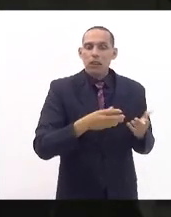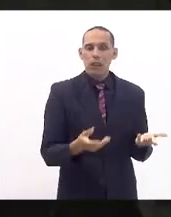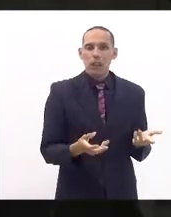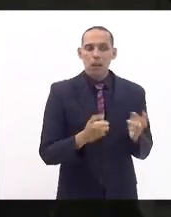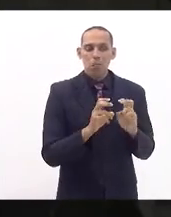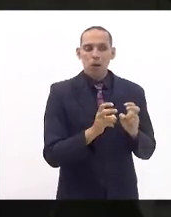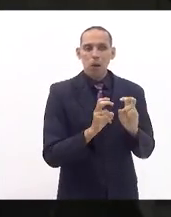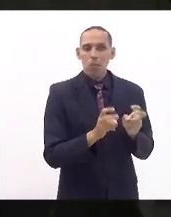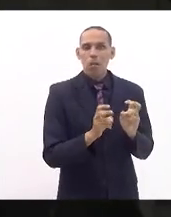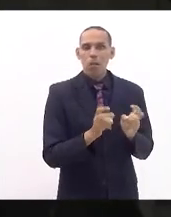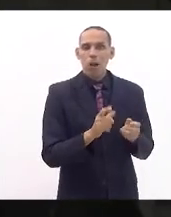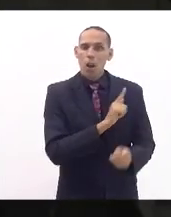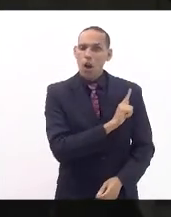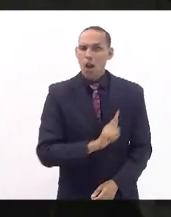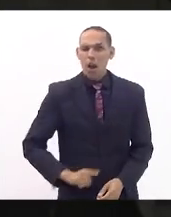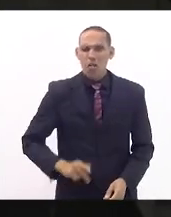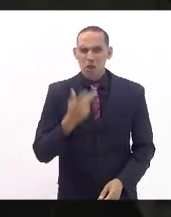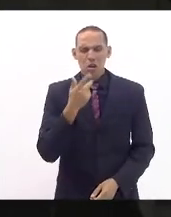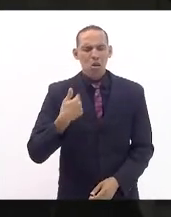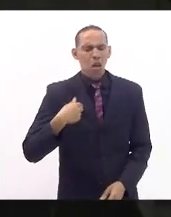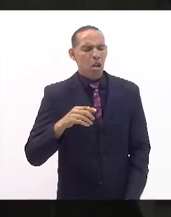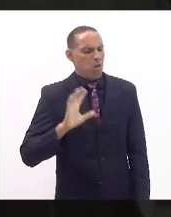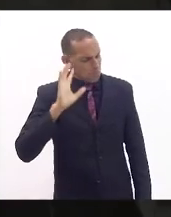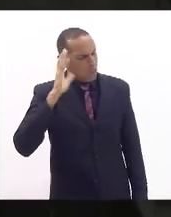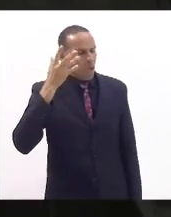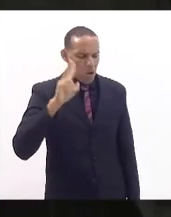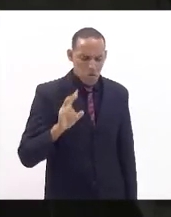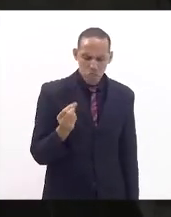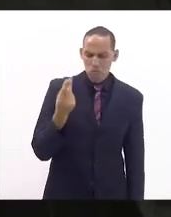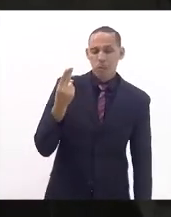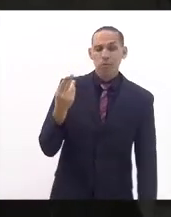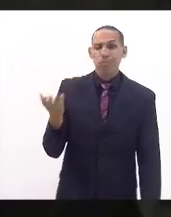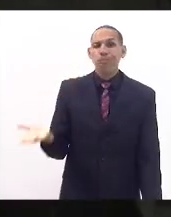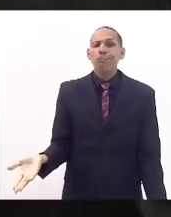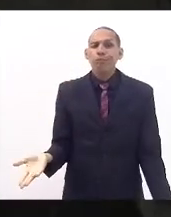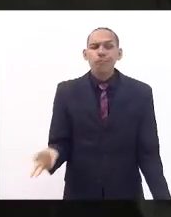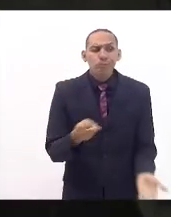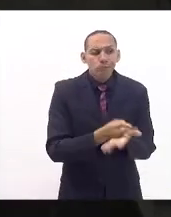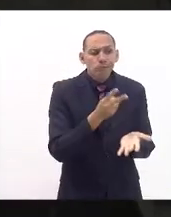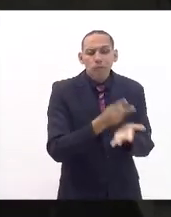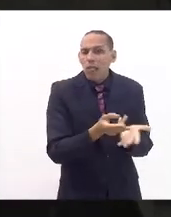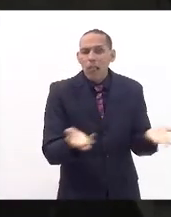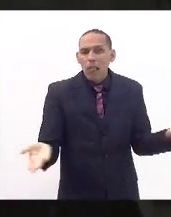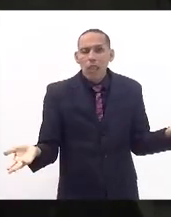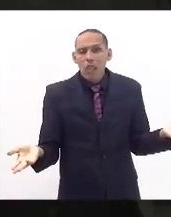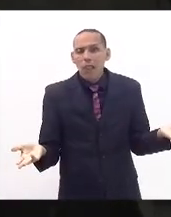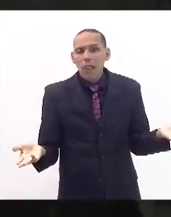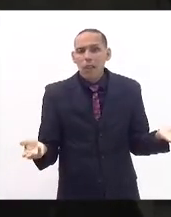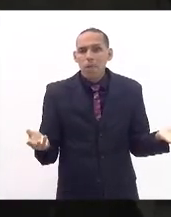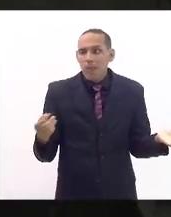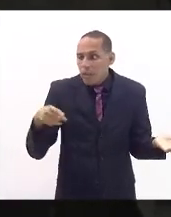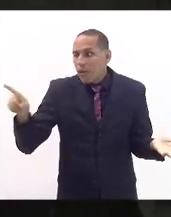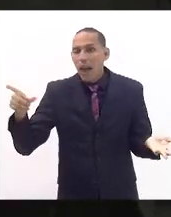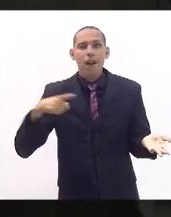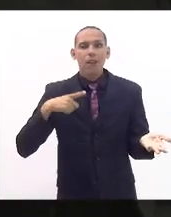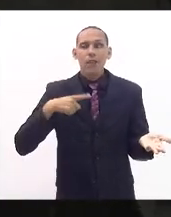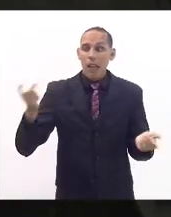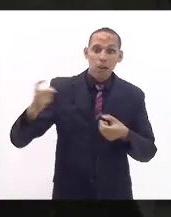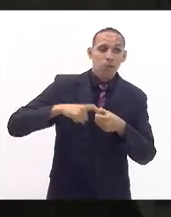O governador tinha dito que ia dar um jeito nisso. Deu? Está lá. Tanto estava na ida quanto na